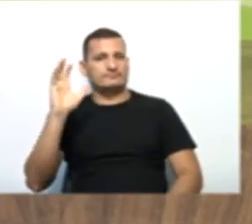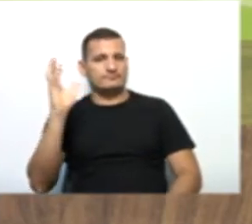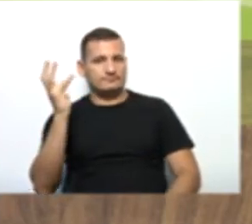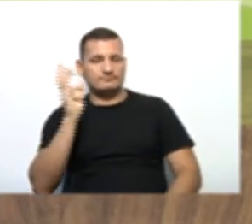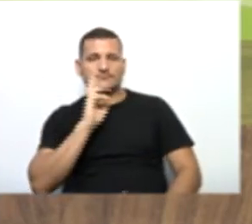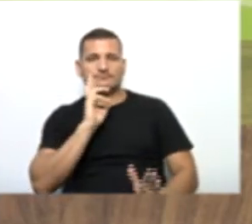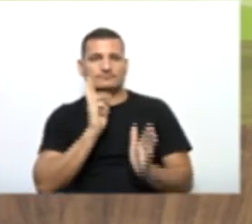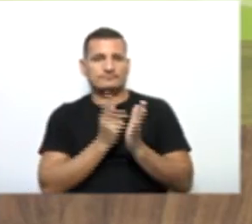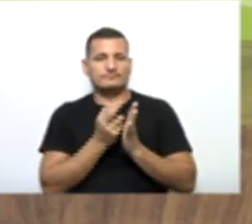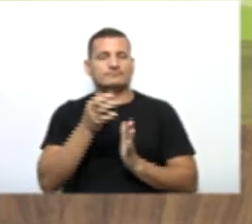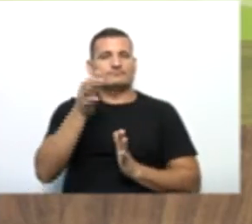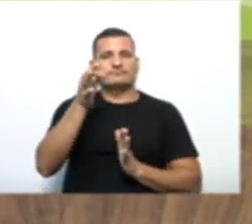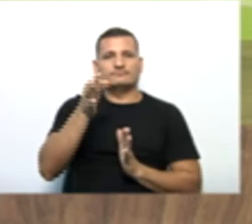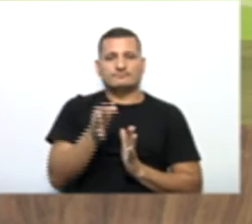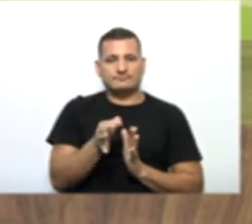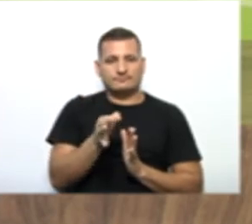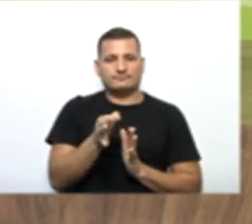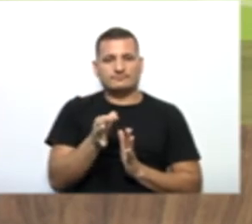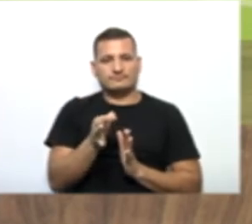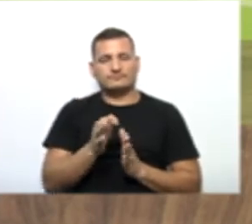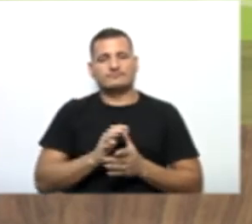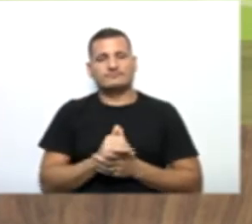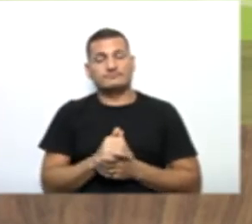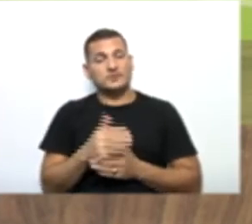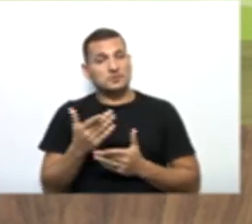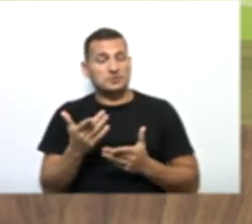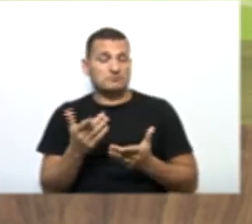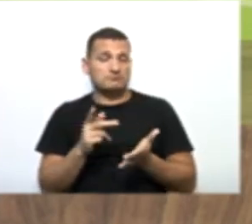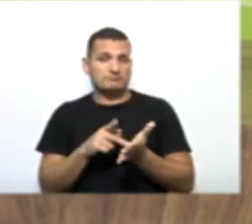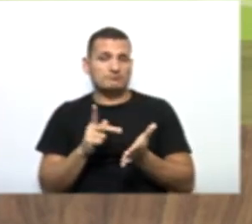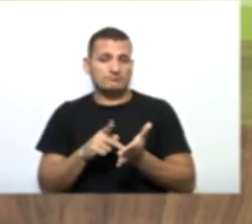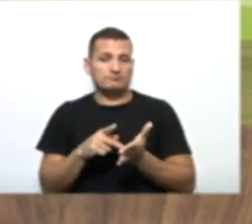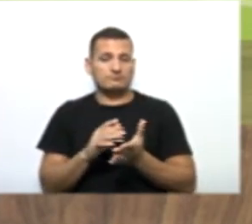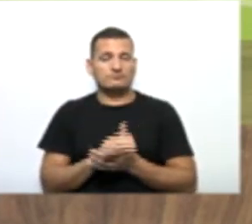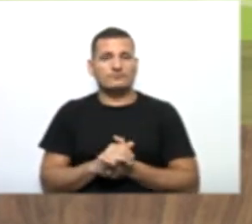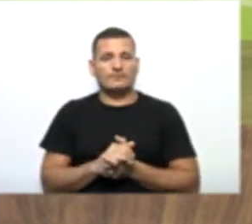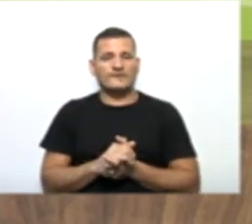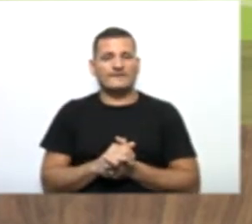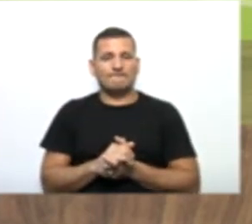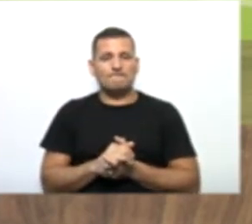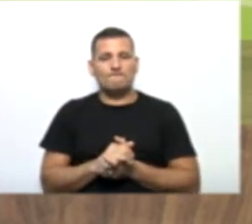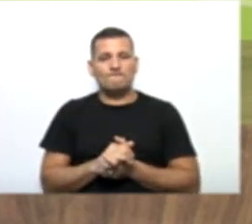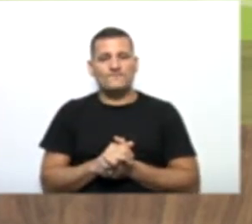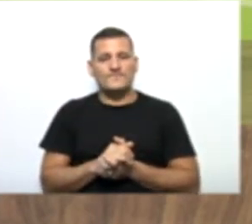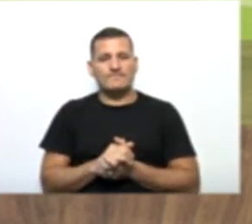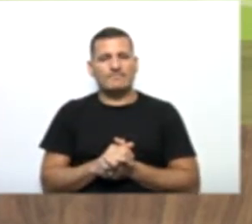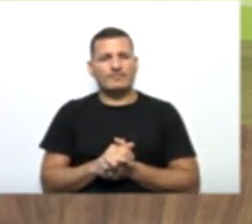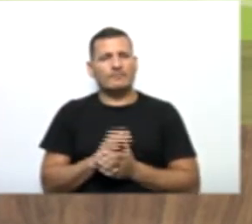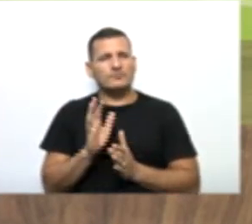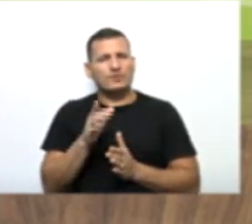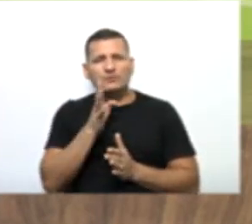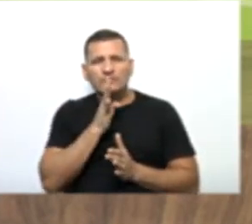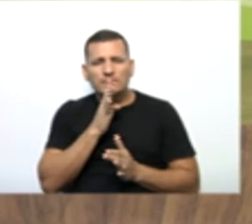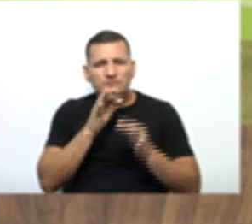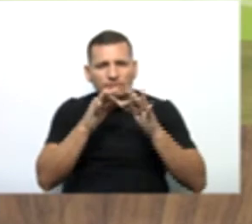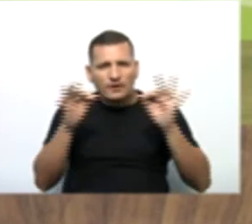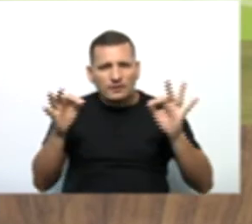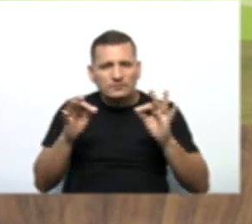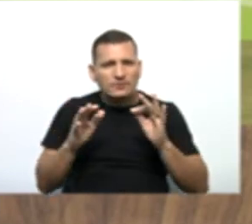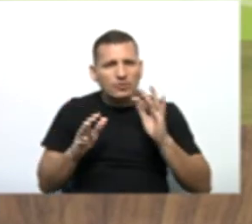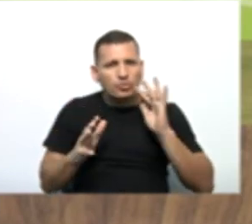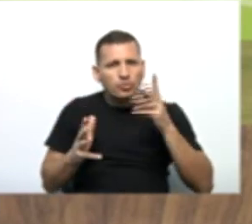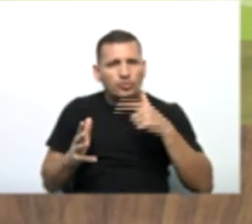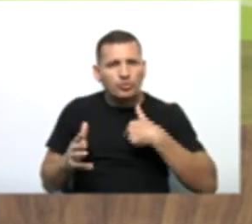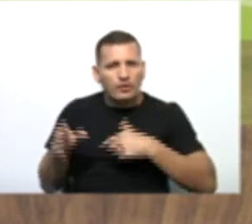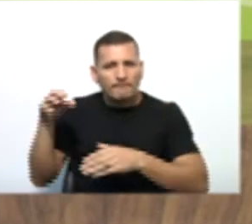forma correta, né? Foi uma resposta exatamente, pessoal. Tudo aquilo que nós... já ouviu falar naquele ditado? Tudo que a gente planta, a